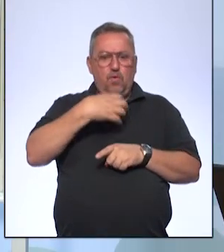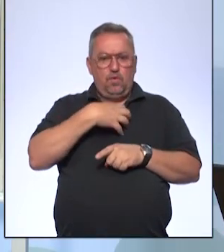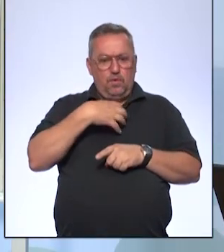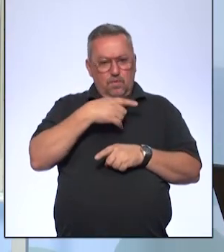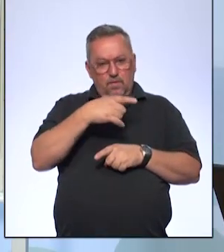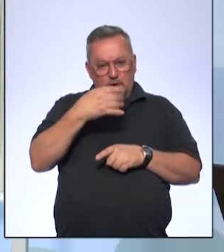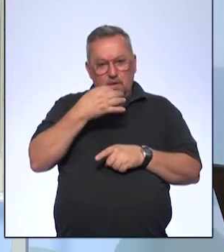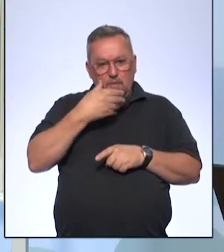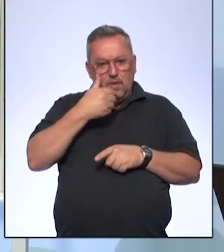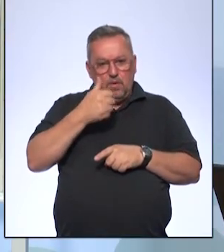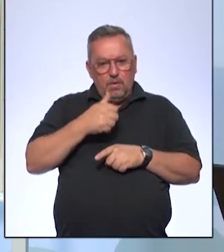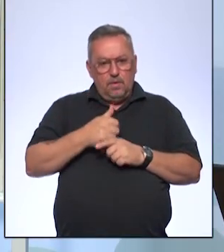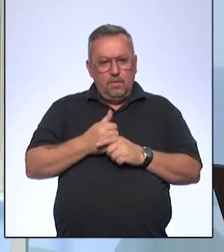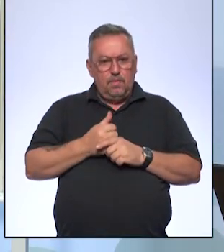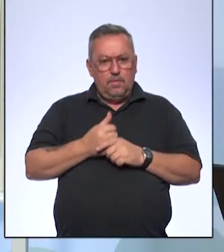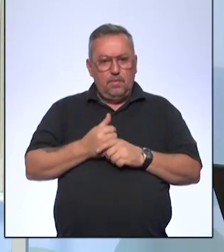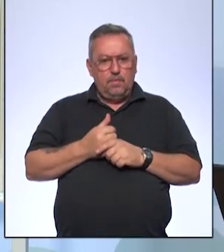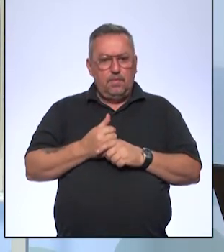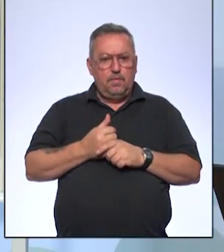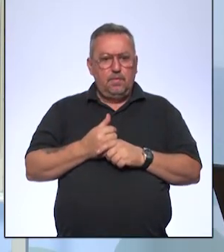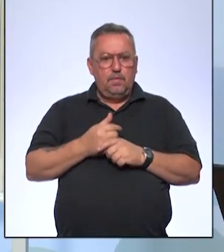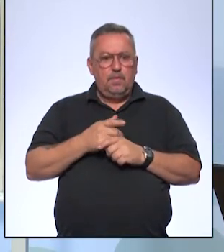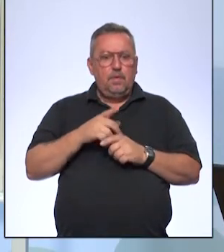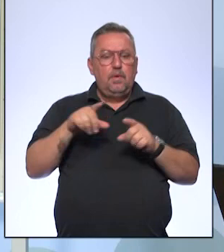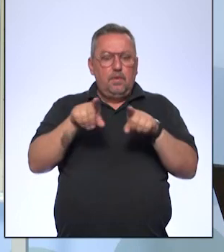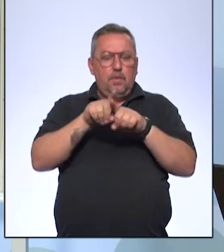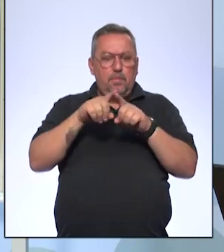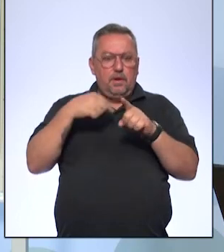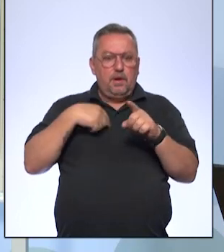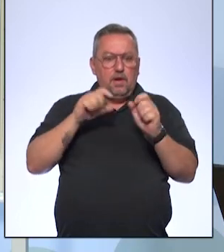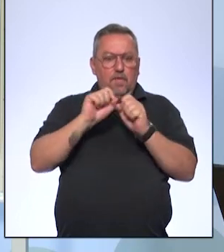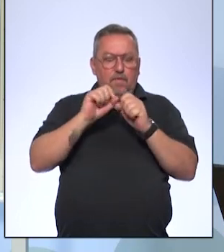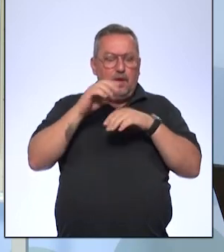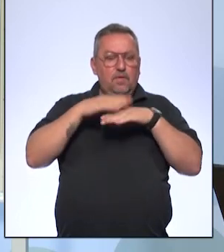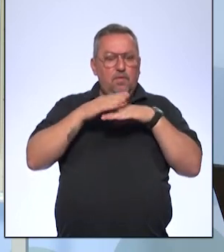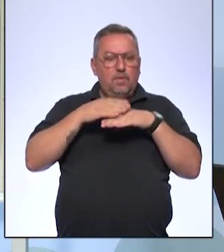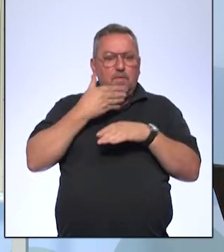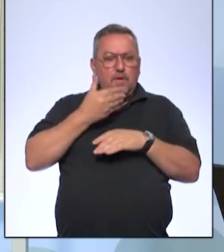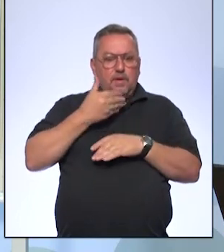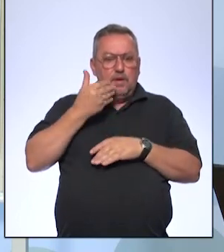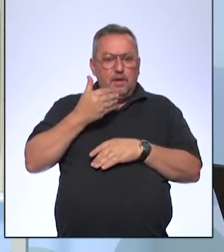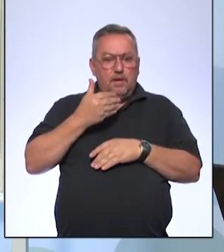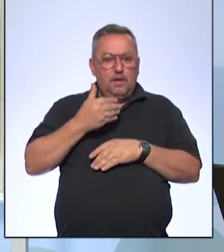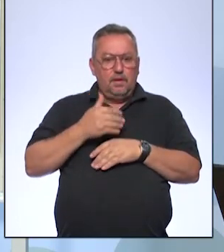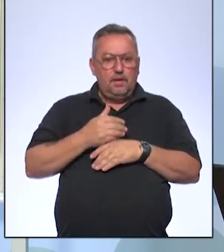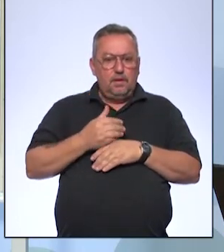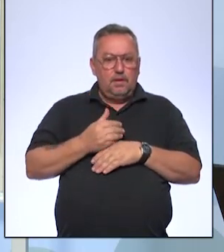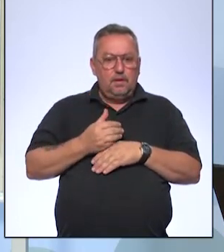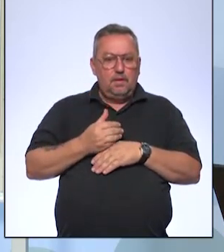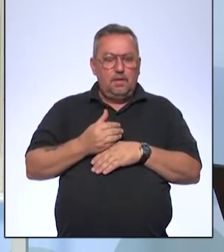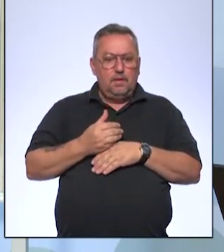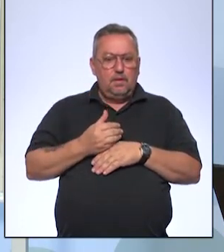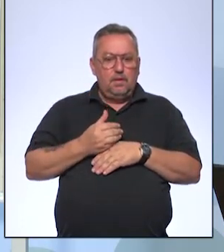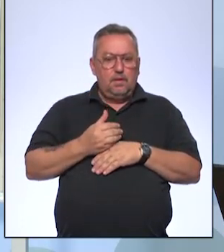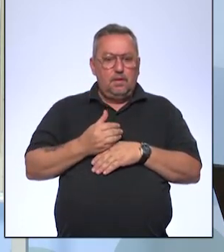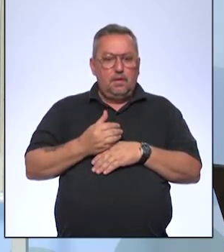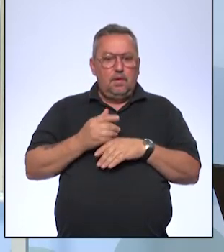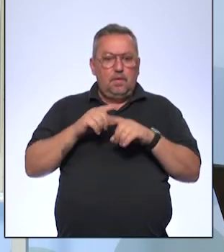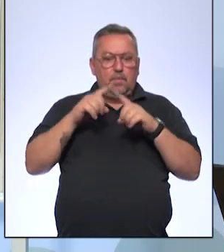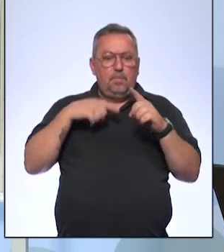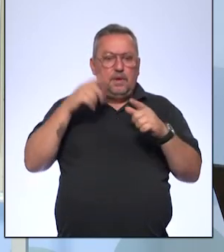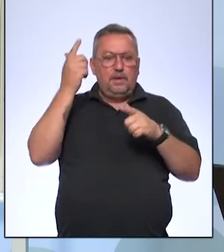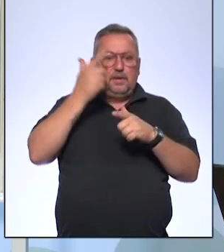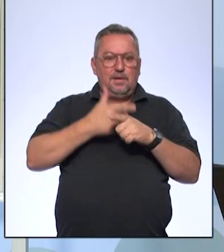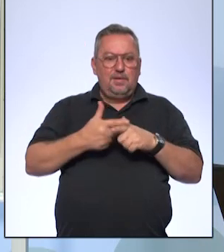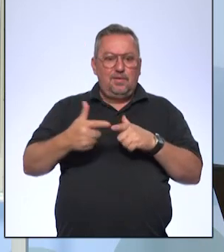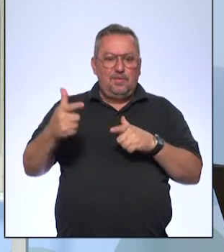vocês acharem melhor. Muitos professores, inclusive eu faço para facilitar, ele está multiplicando, passa dividindo,